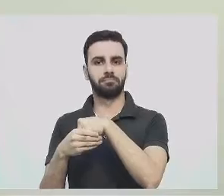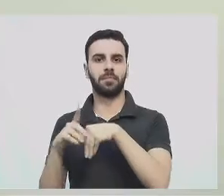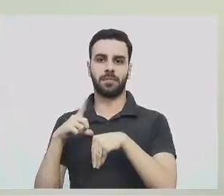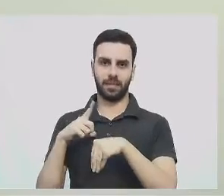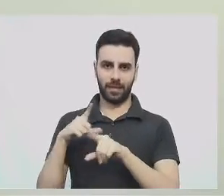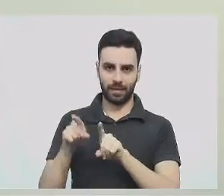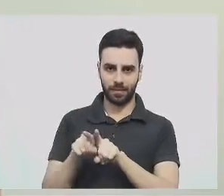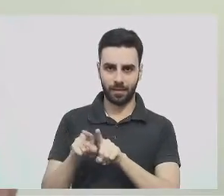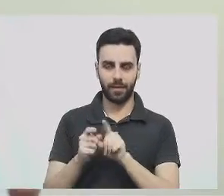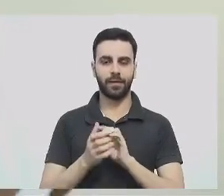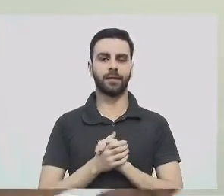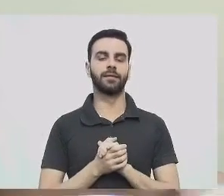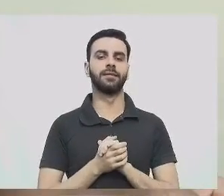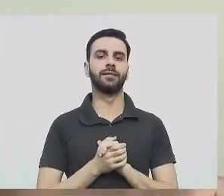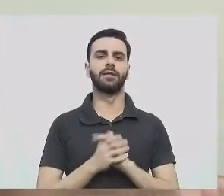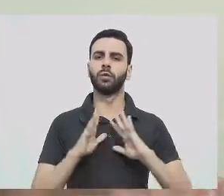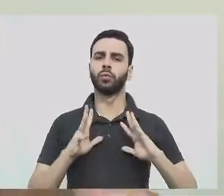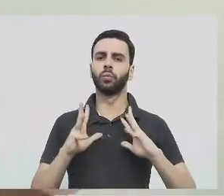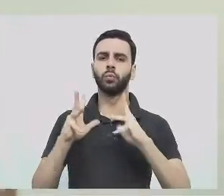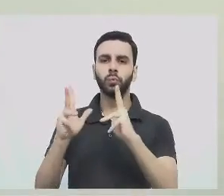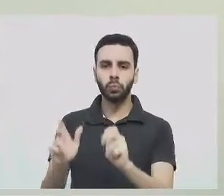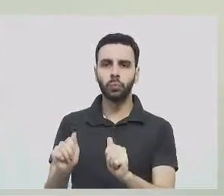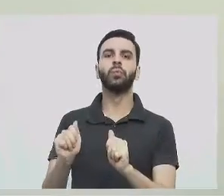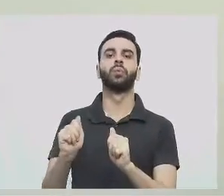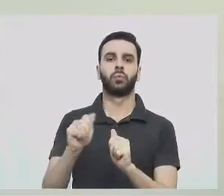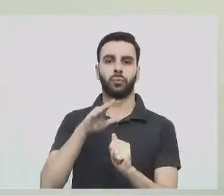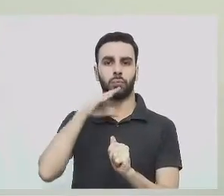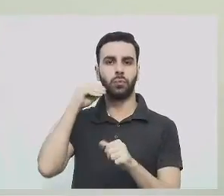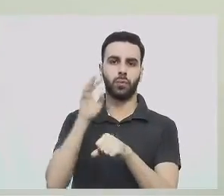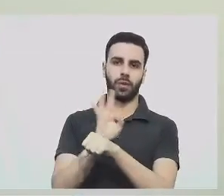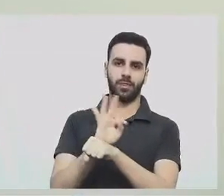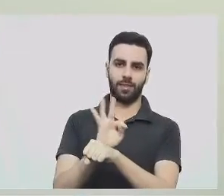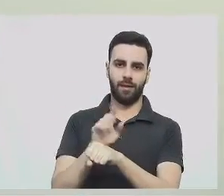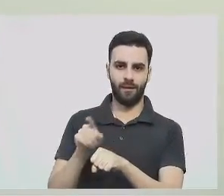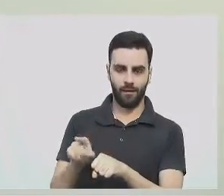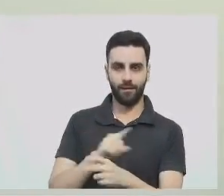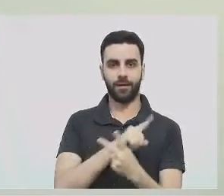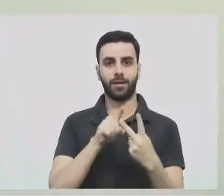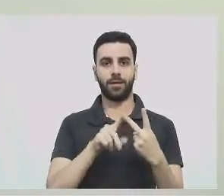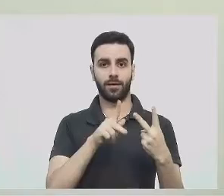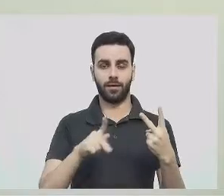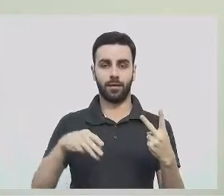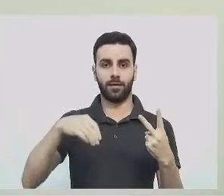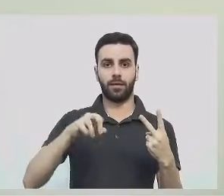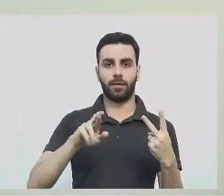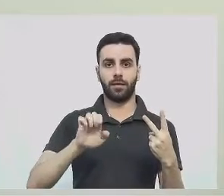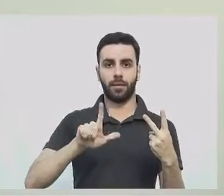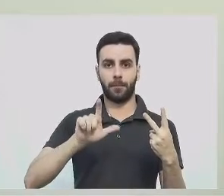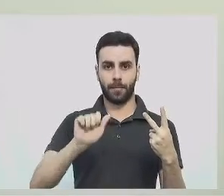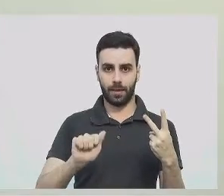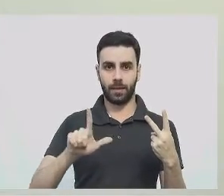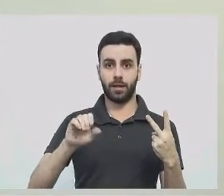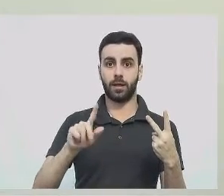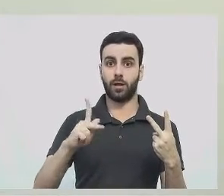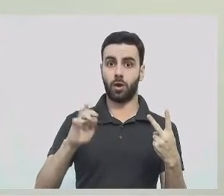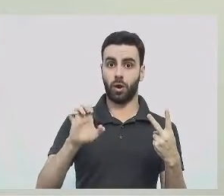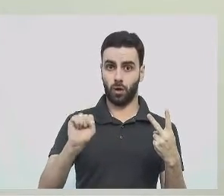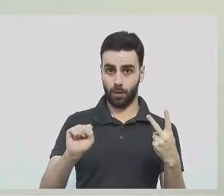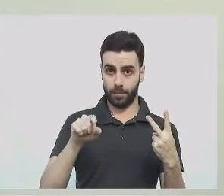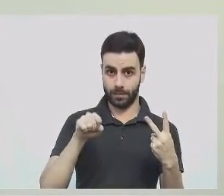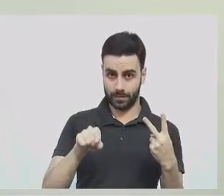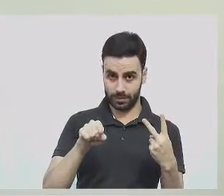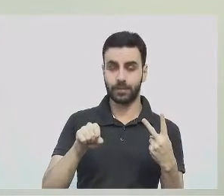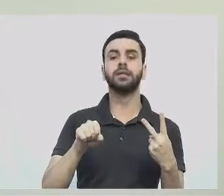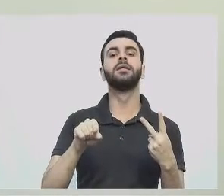de Viçosa, em nome a todos os técnicos da instituição, a professora Mirela Gonçalves Lopes Pinto,